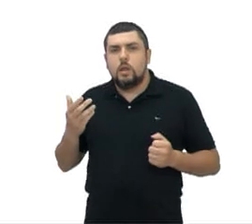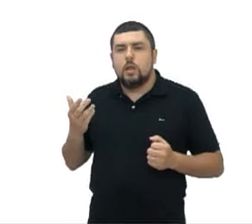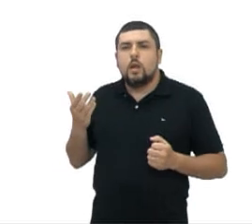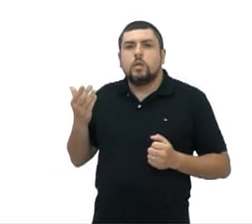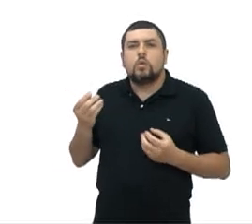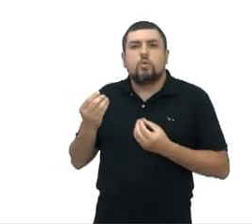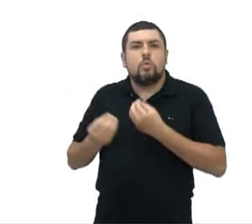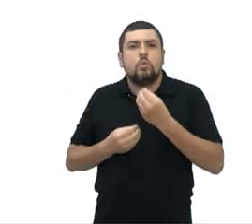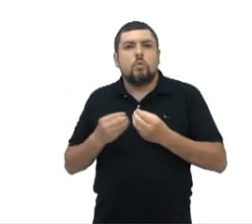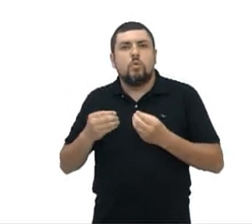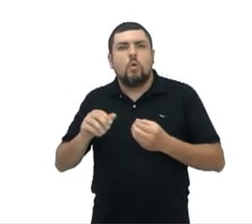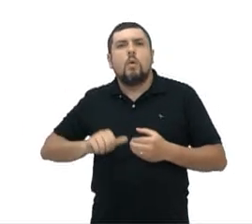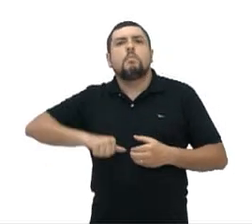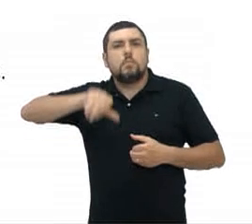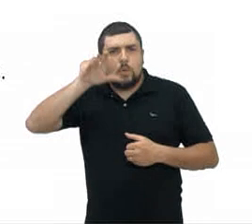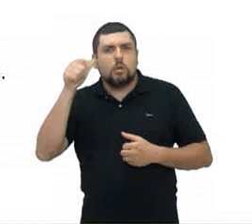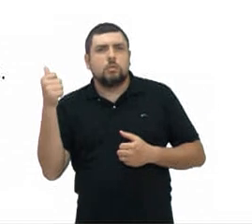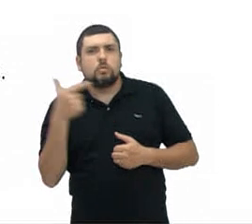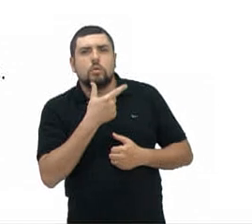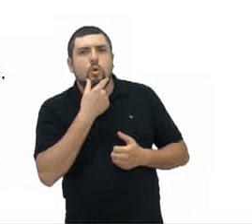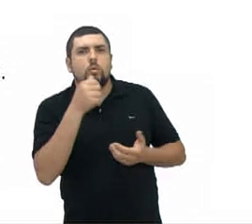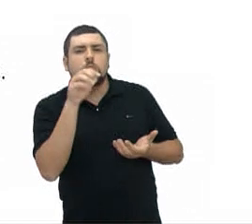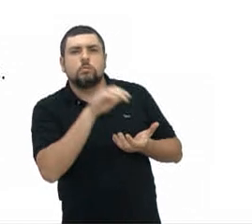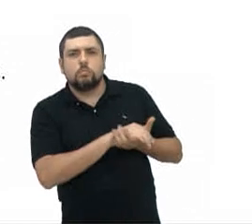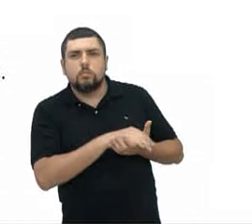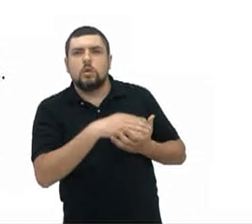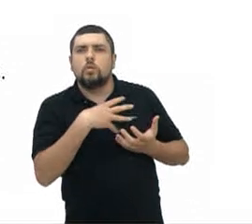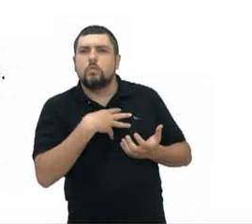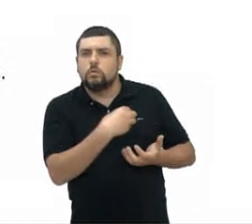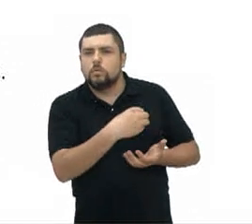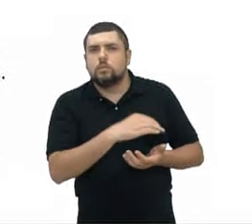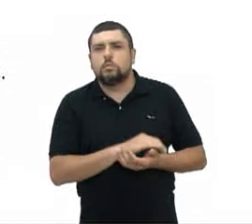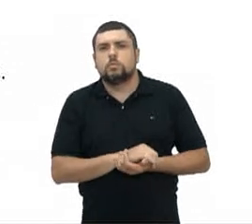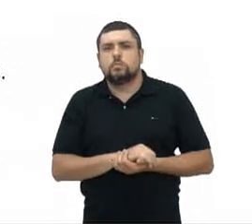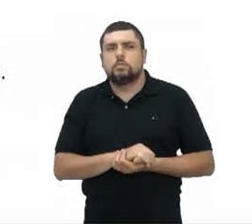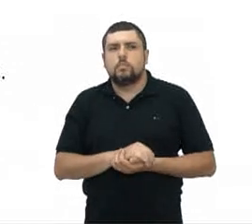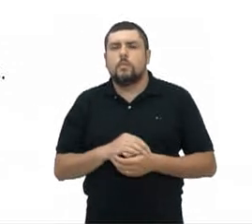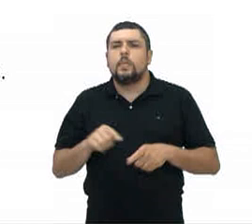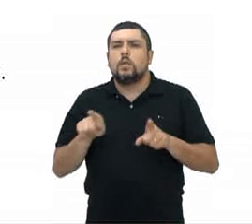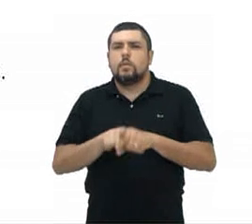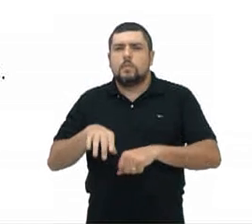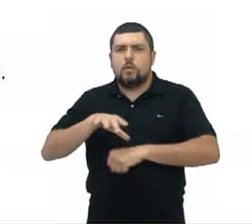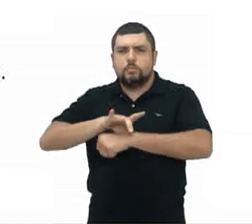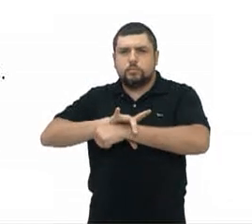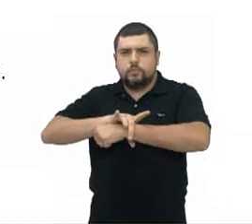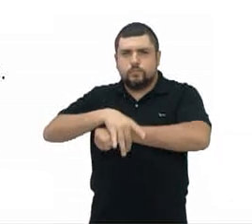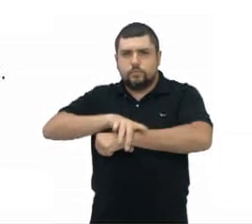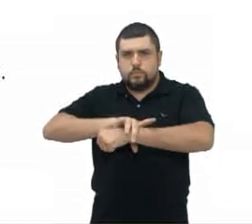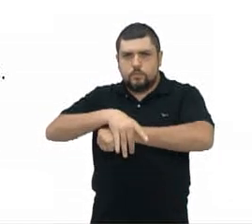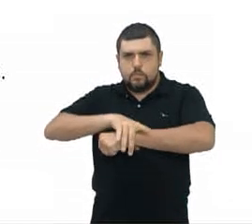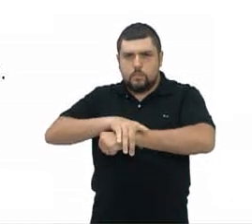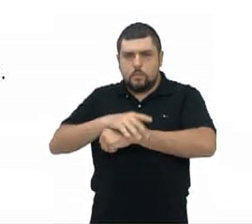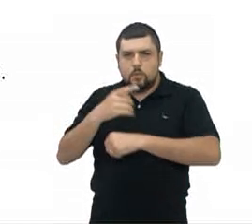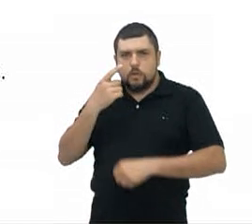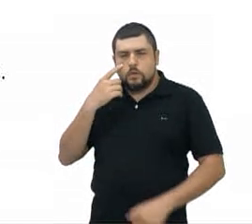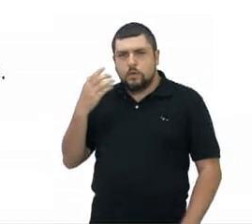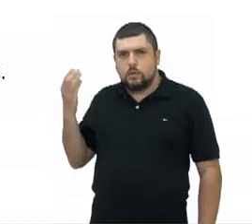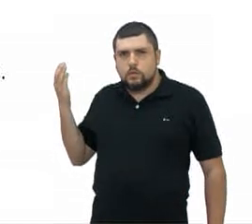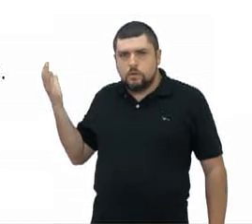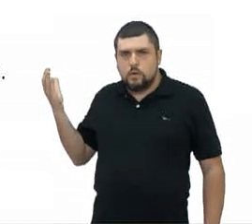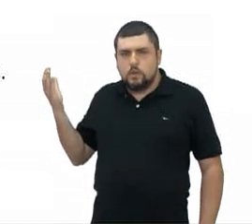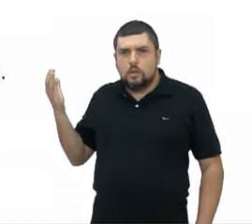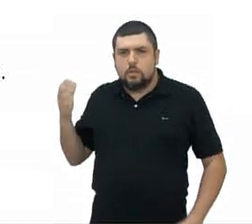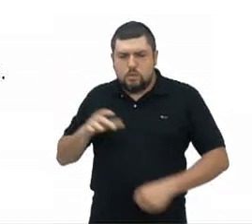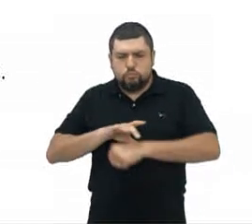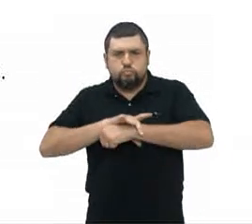filhos e maridos na política, inclusive. Mais uma pulseira da tumba de Amanixaqueto, toda ela feita